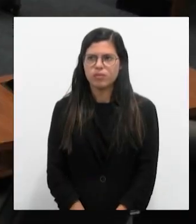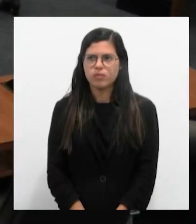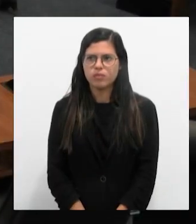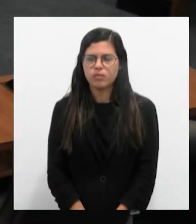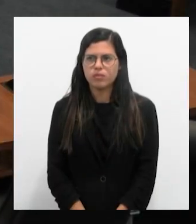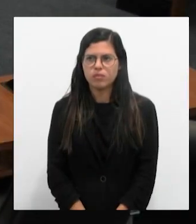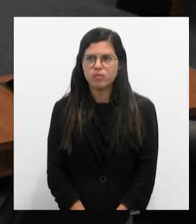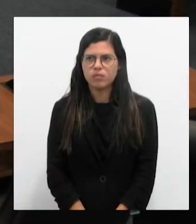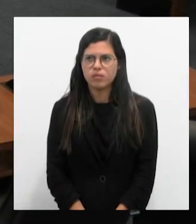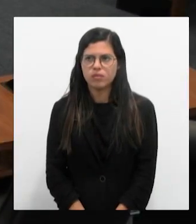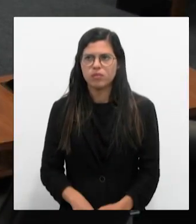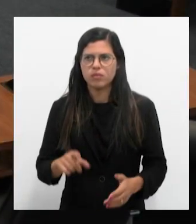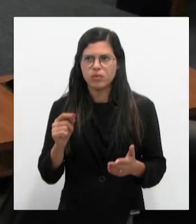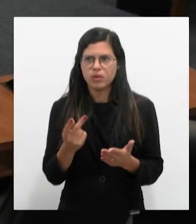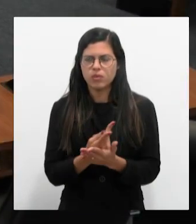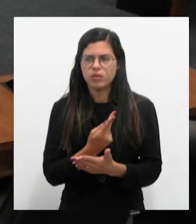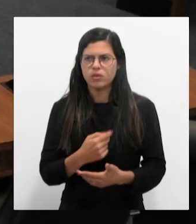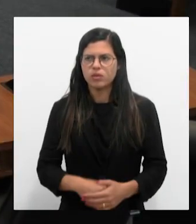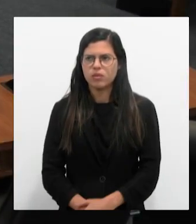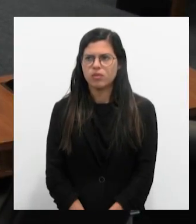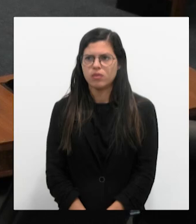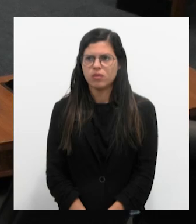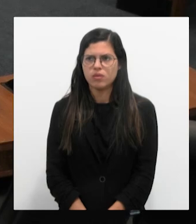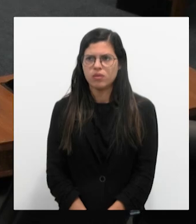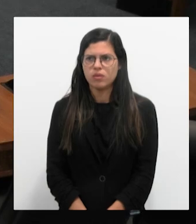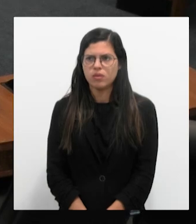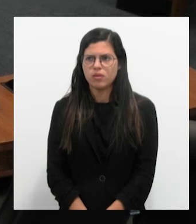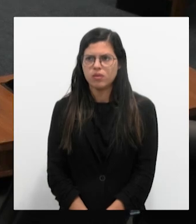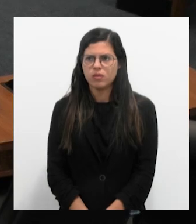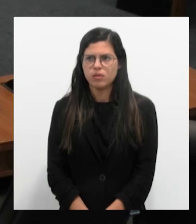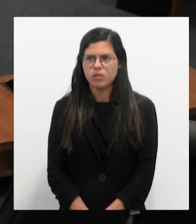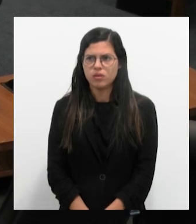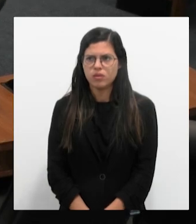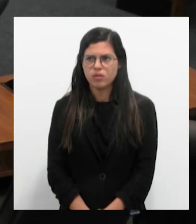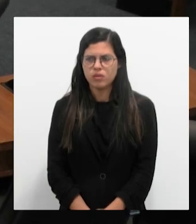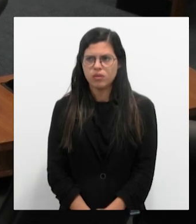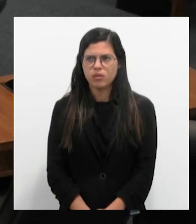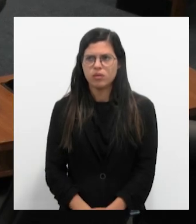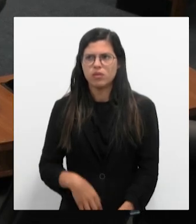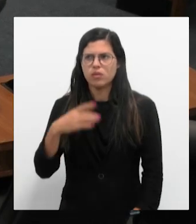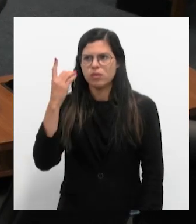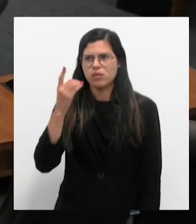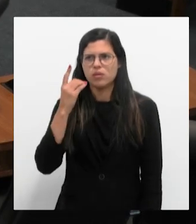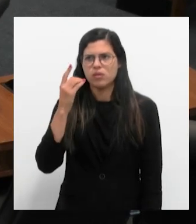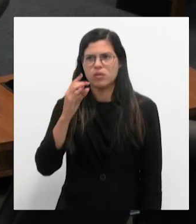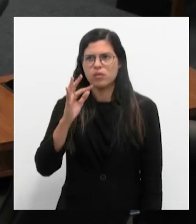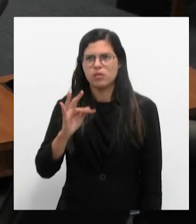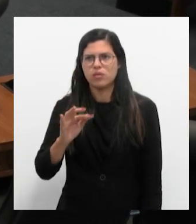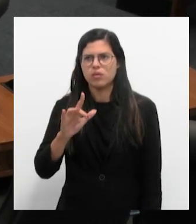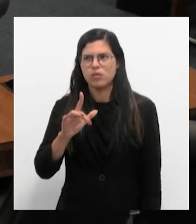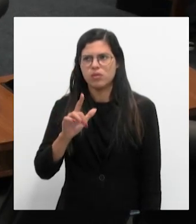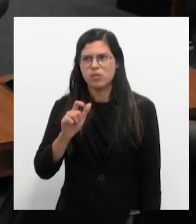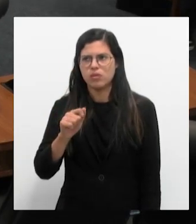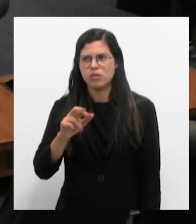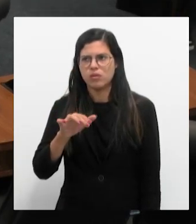O que houve aqui, gente? Peraí. Pela ordem, presidente. Deputado Serafini. Deixa eu só.